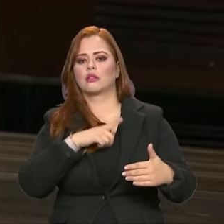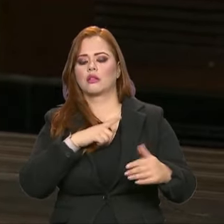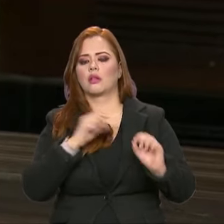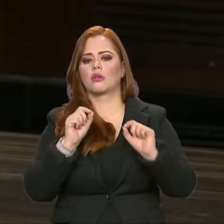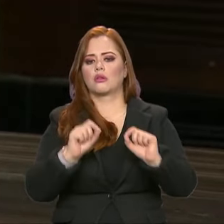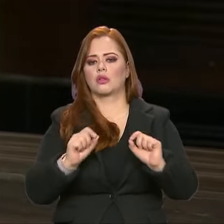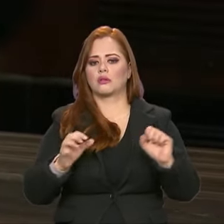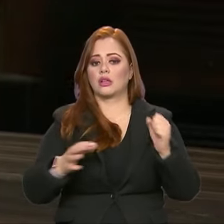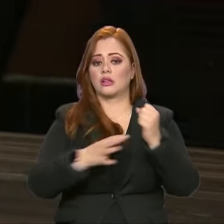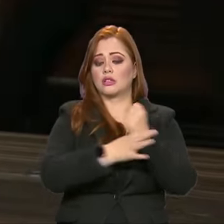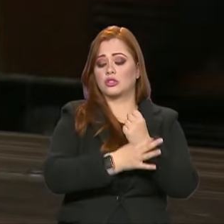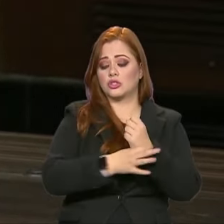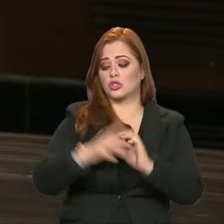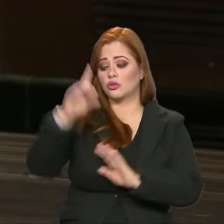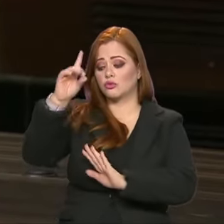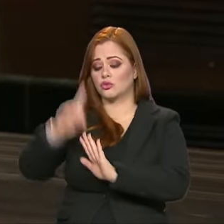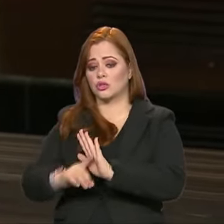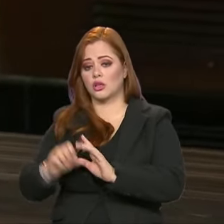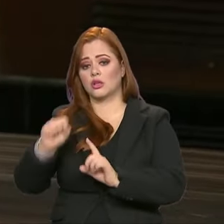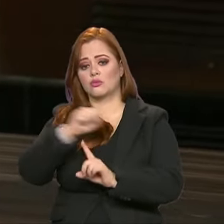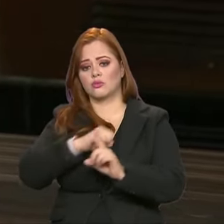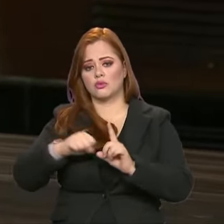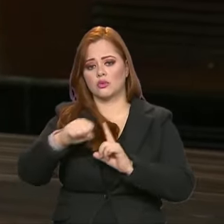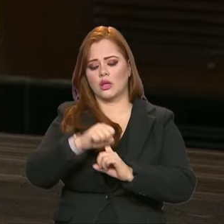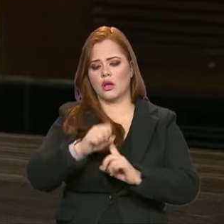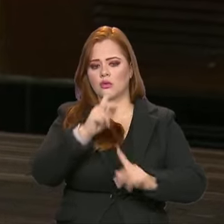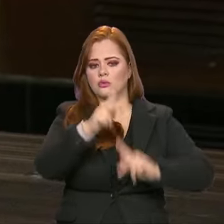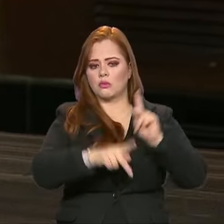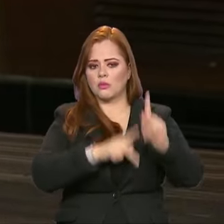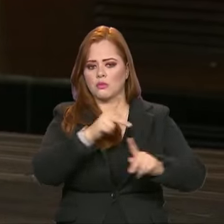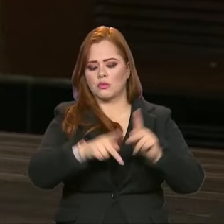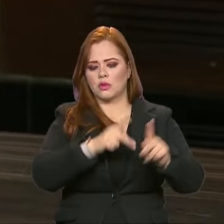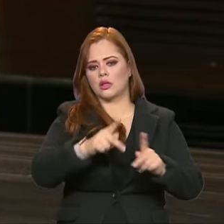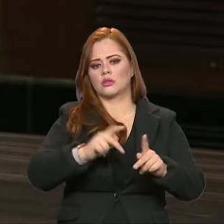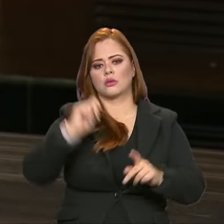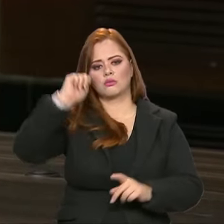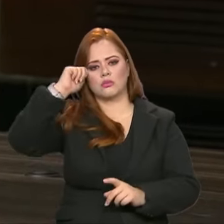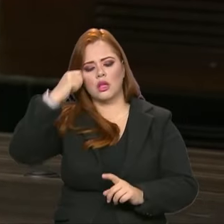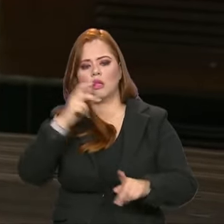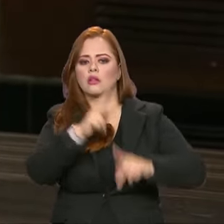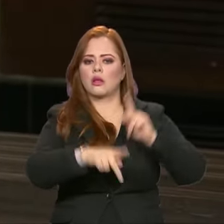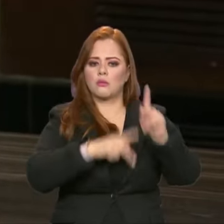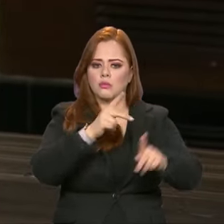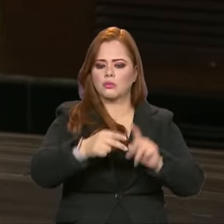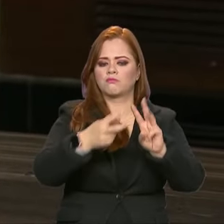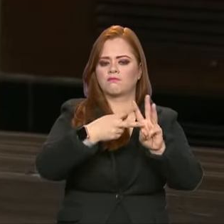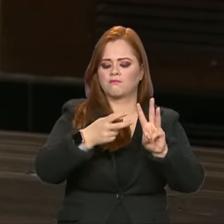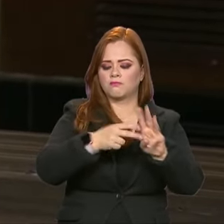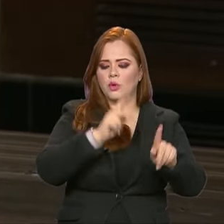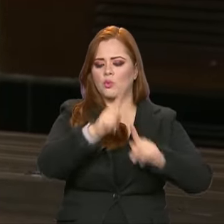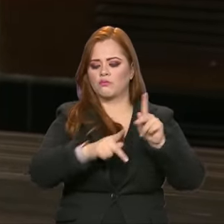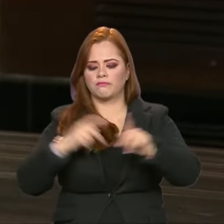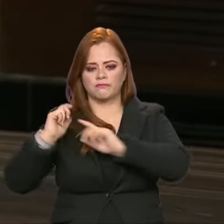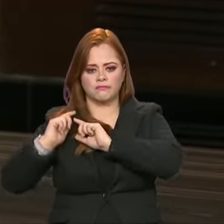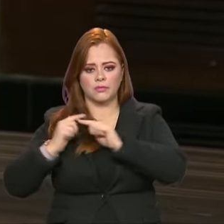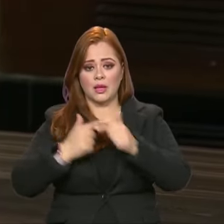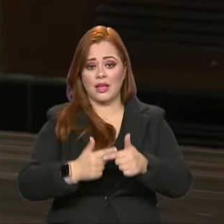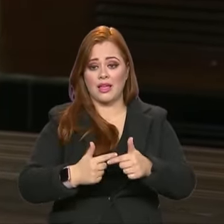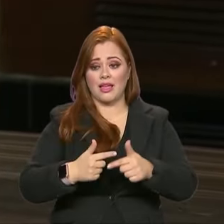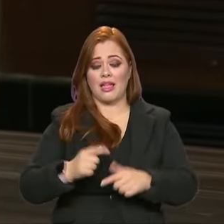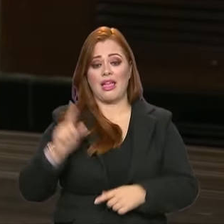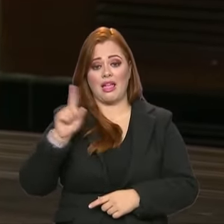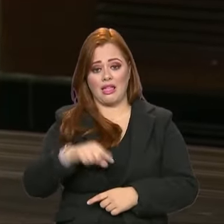territórios camponeses, das populações indígenas, quilombolas e tradicionais. É essencial a demarcação das